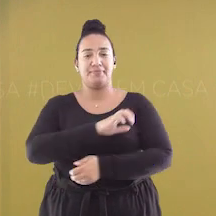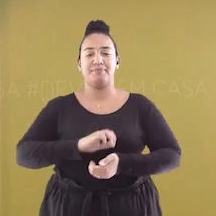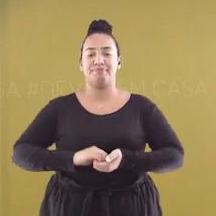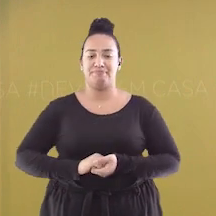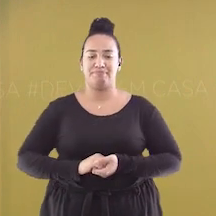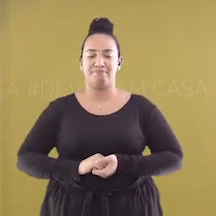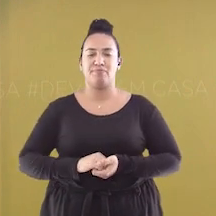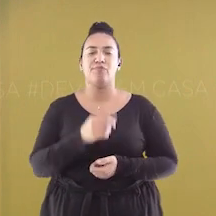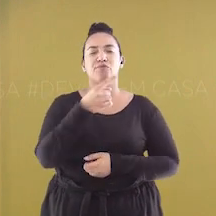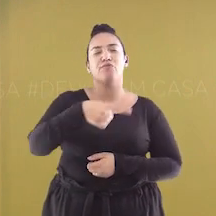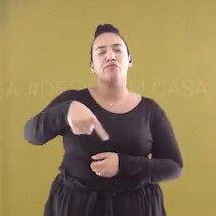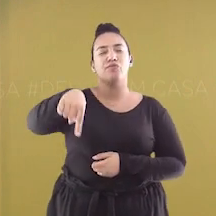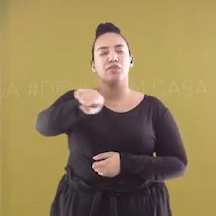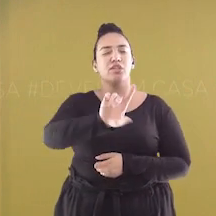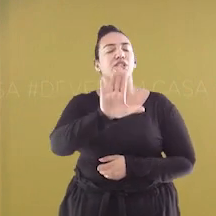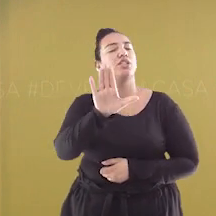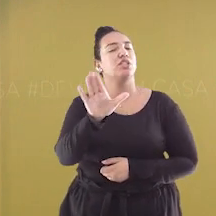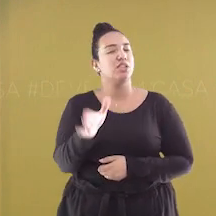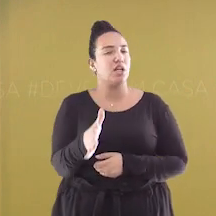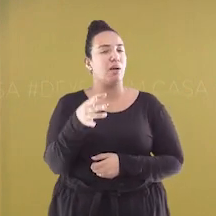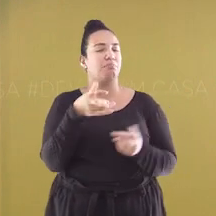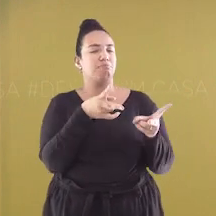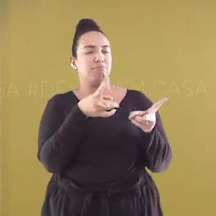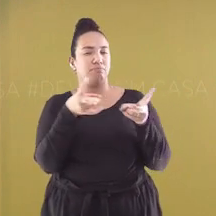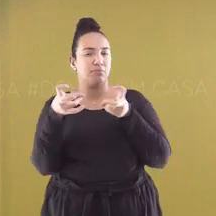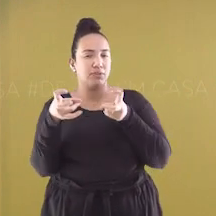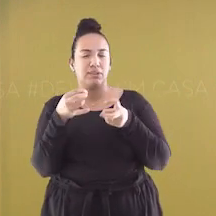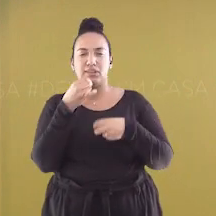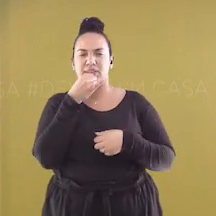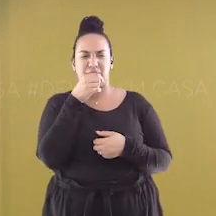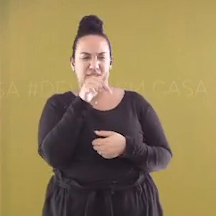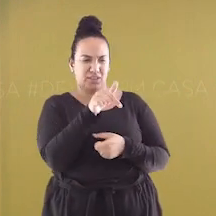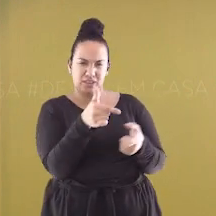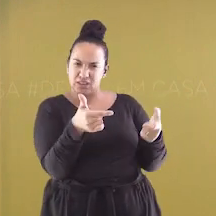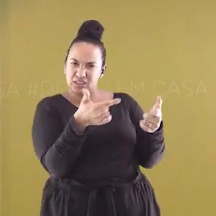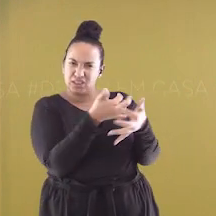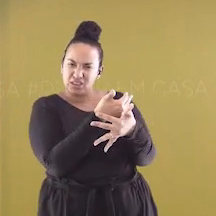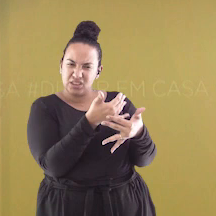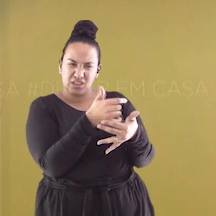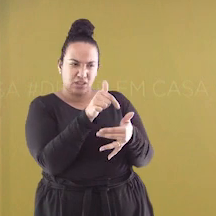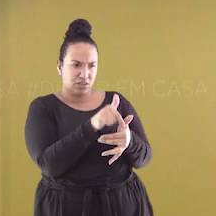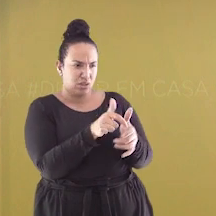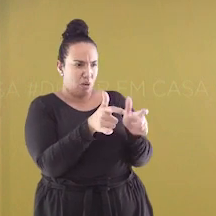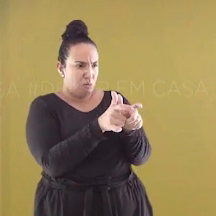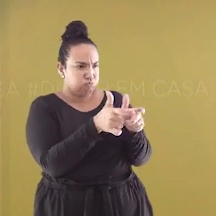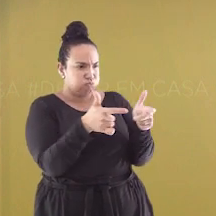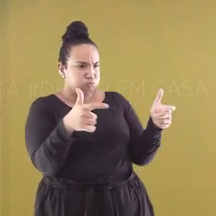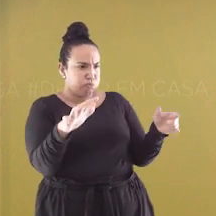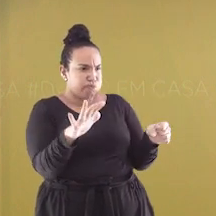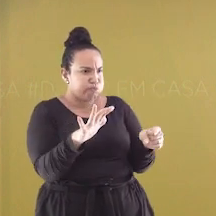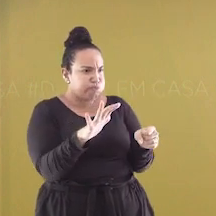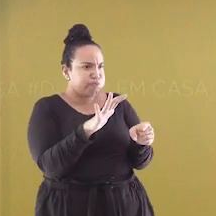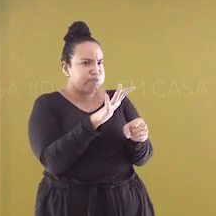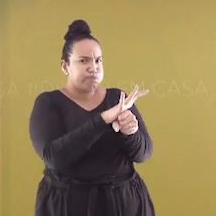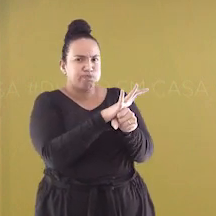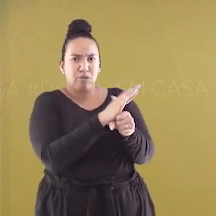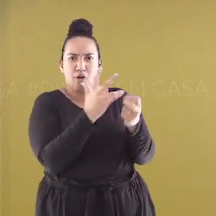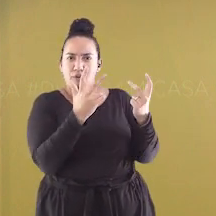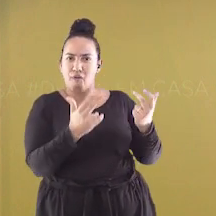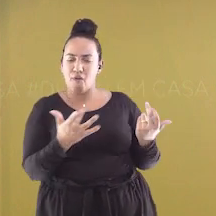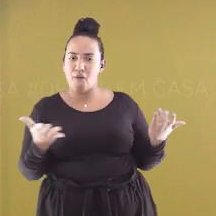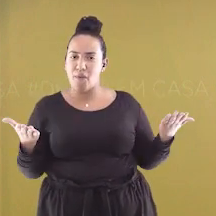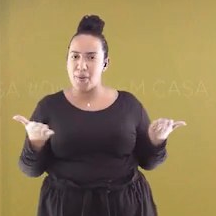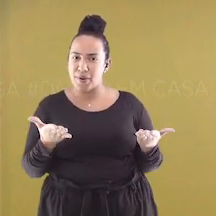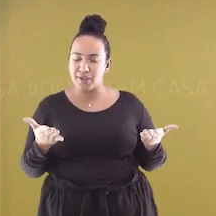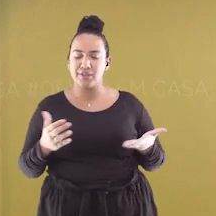finais. Você já parou para pensar quando que as cidades começaram a ficar tão cheias de pessoas como hoje em